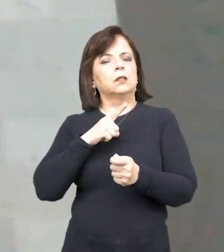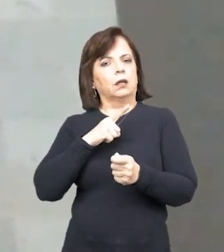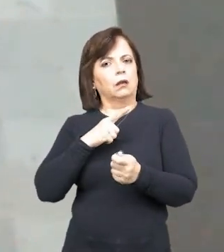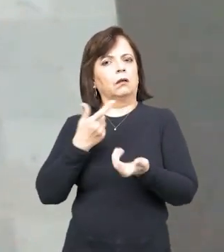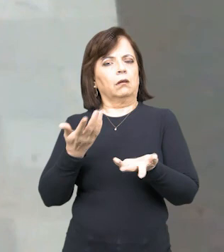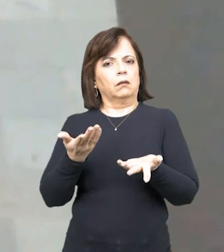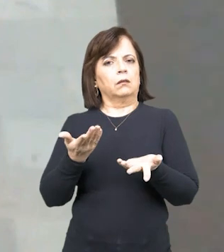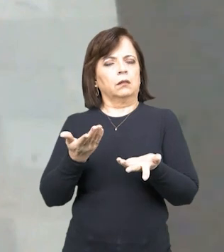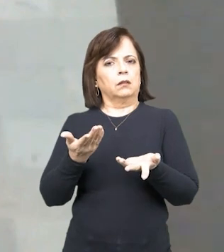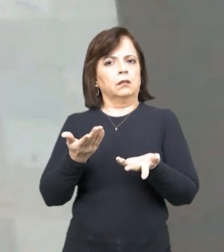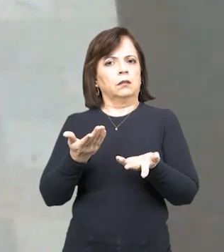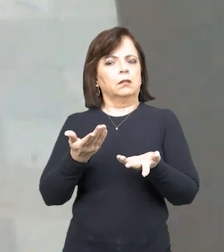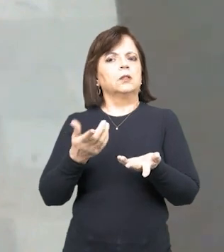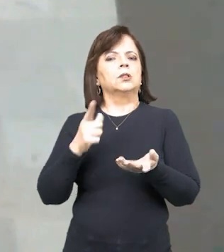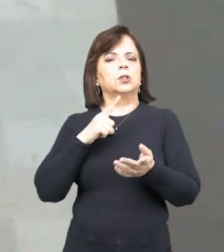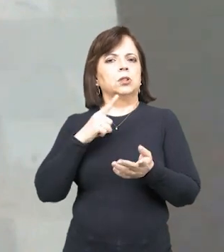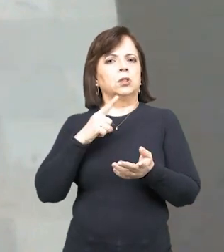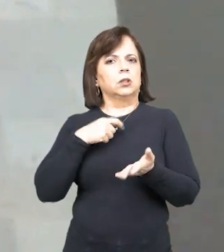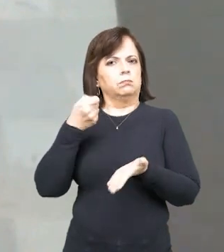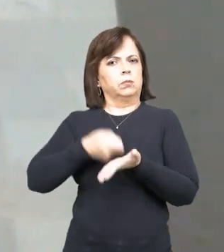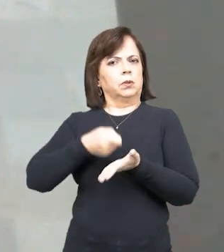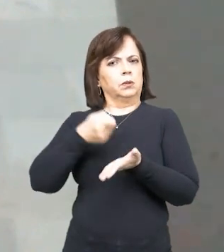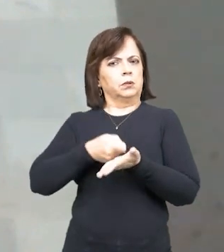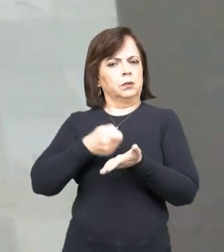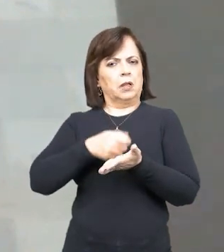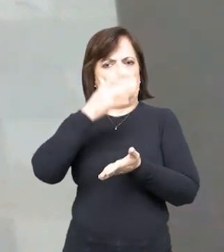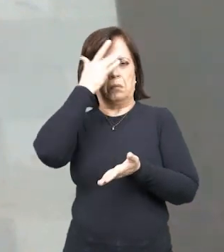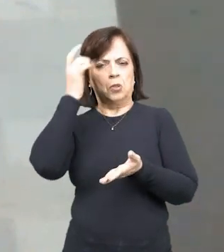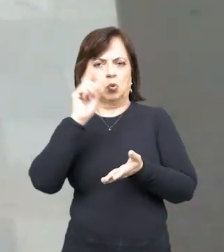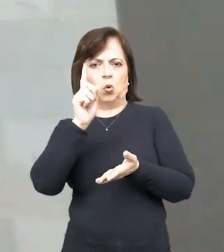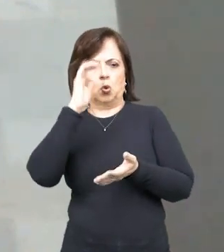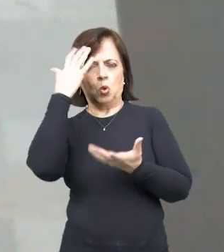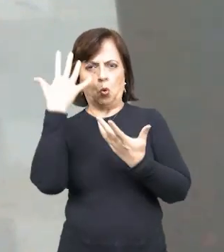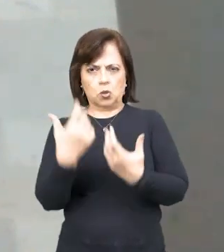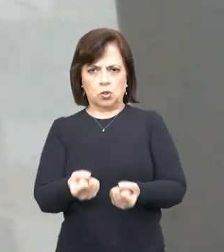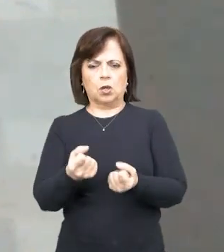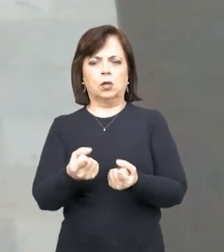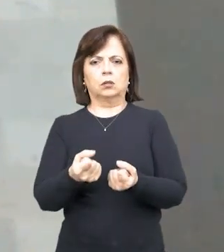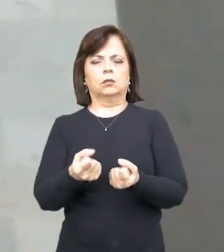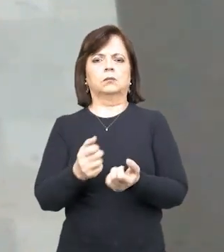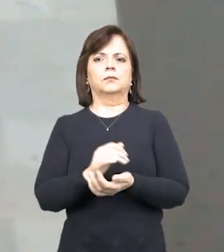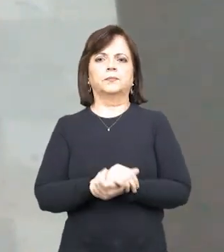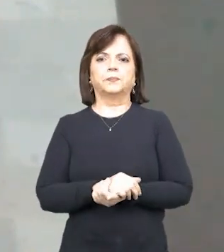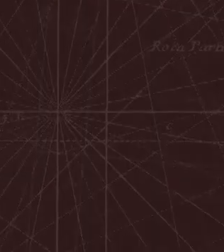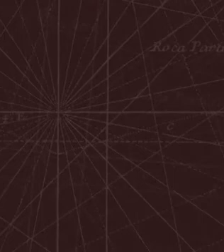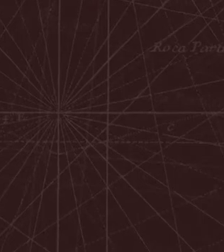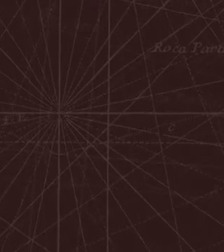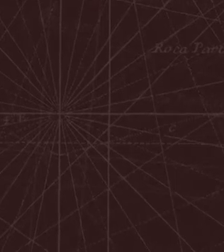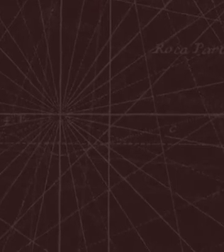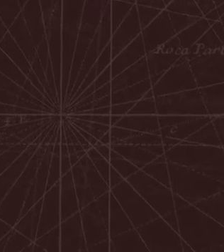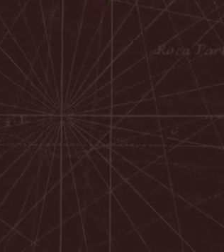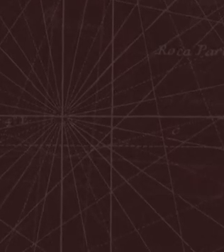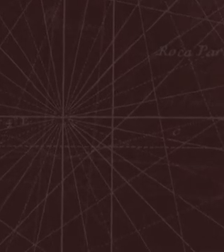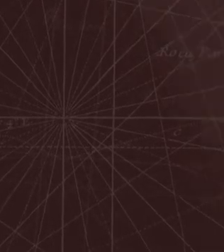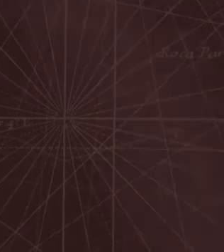de medidas de penalização para aqueles que descumprirem o decreto.